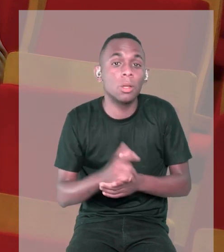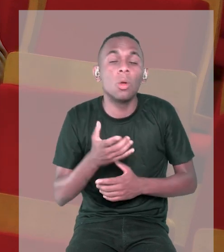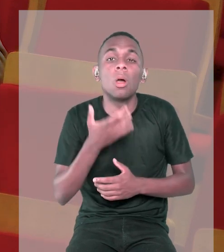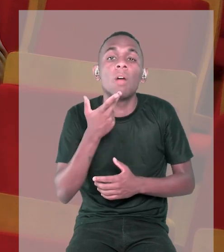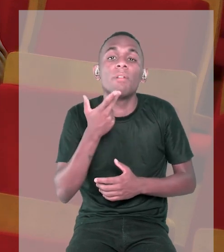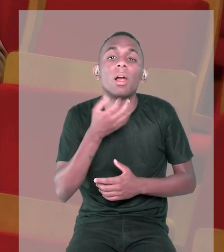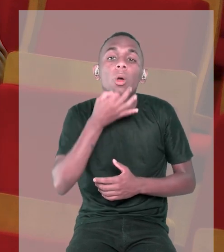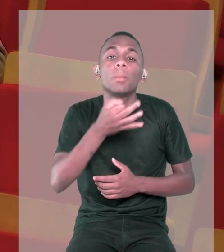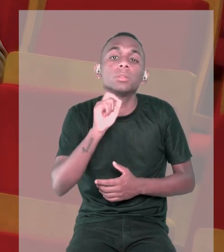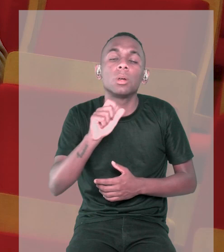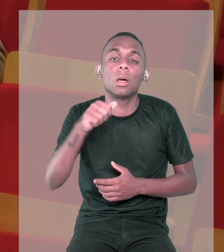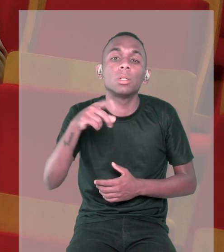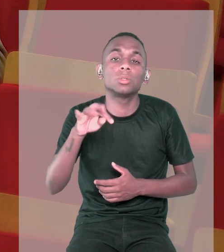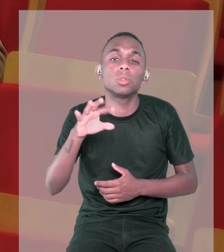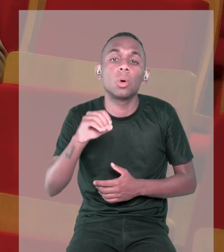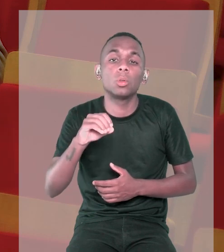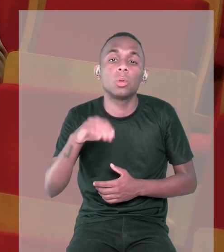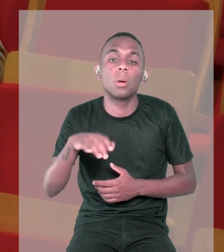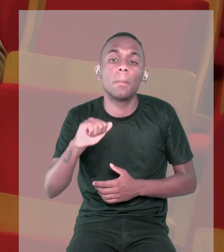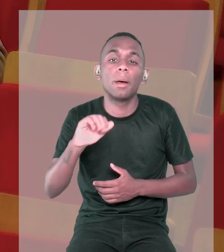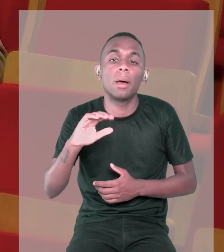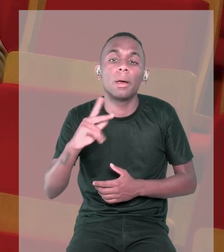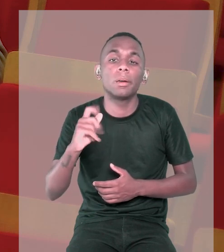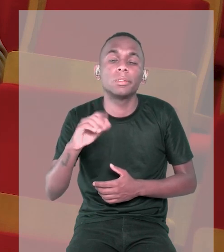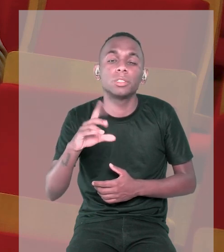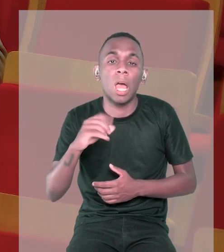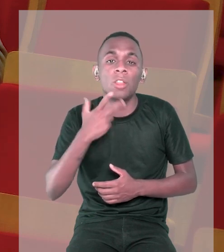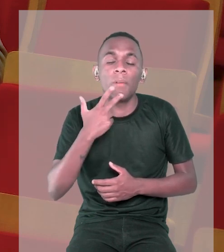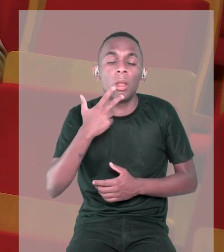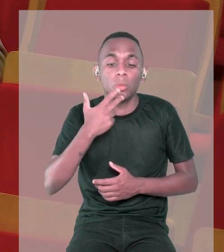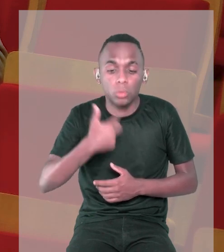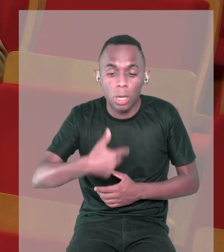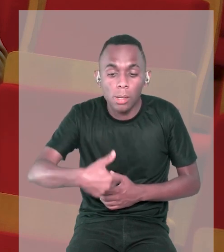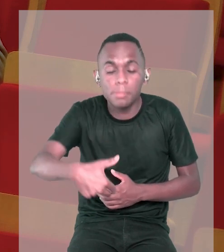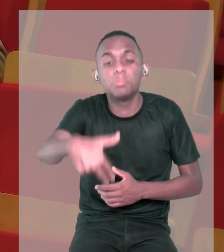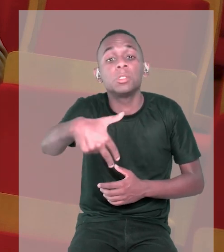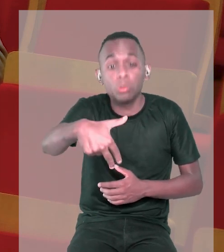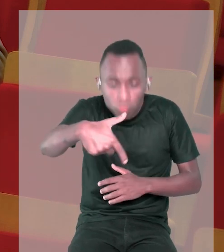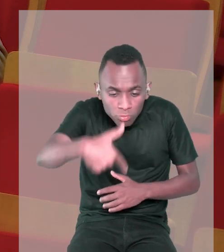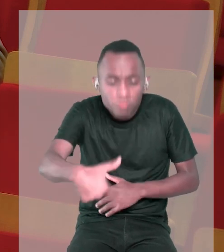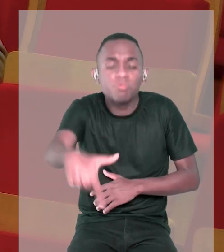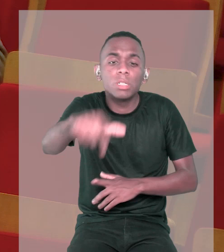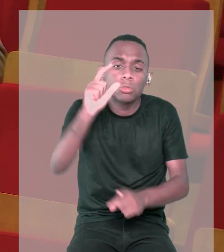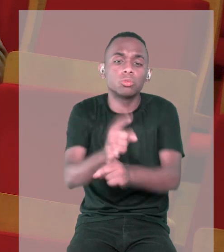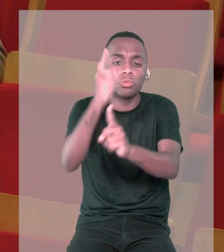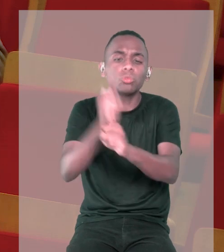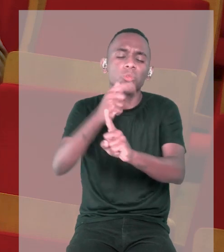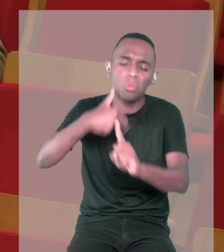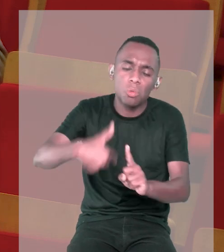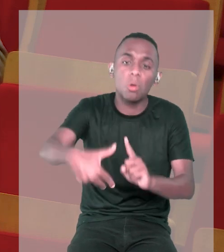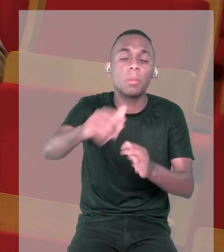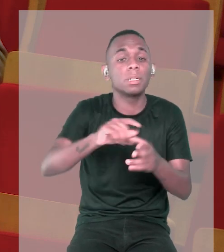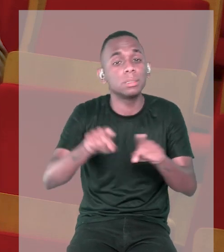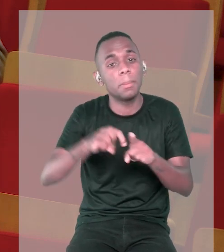caminho se faz no andar. Né? E assim também Manuel de Barros, quando ele, na introdução do livro Sobre Nada,